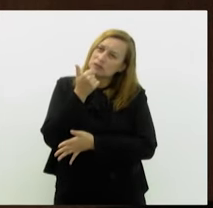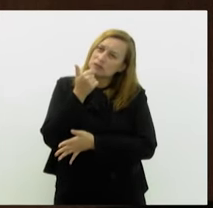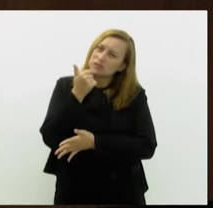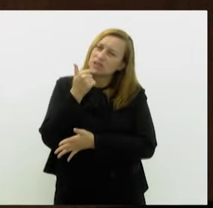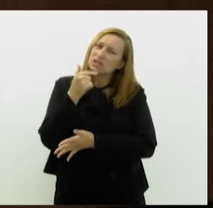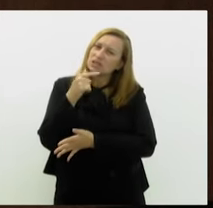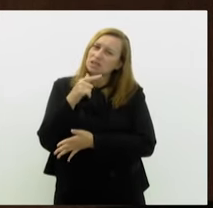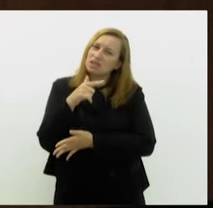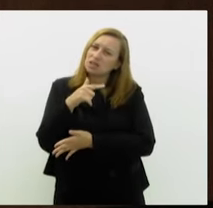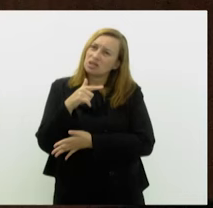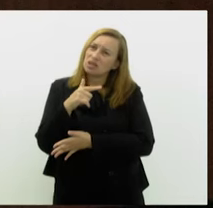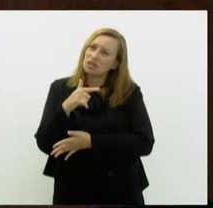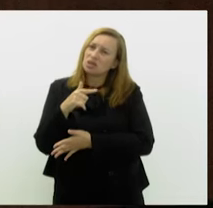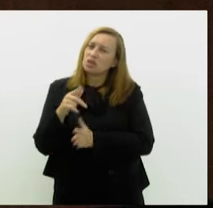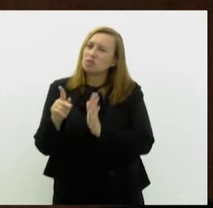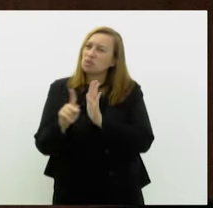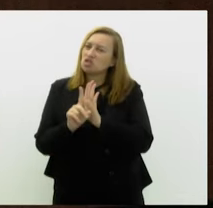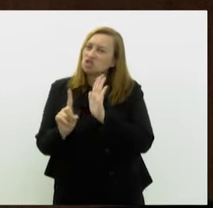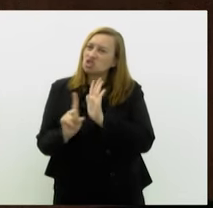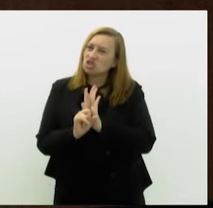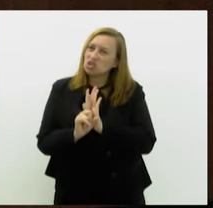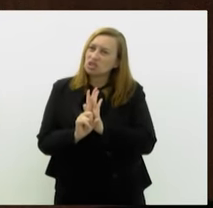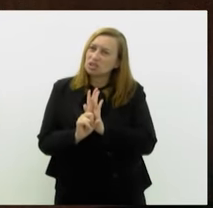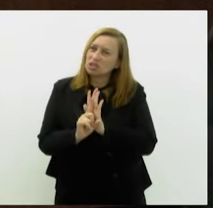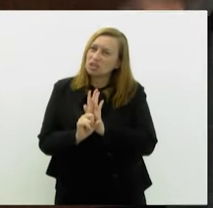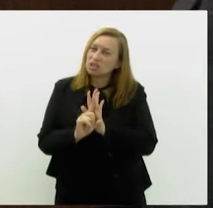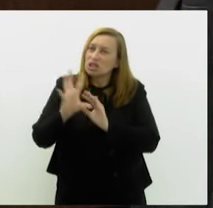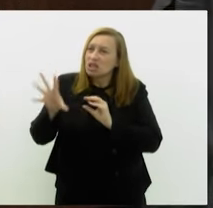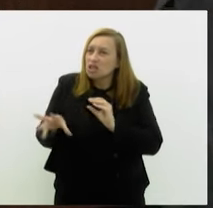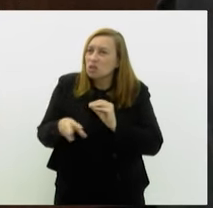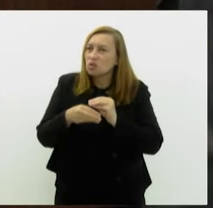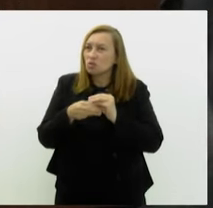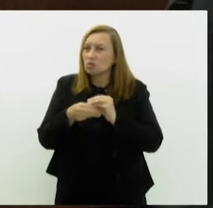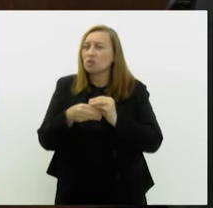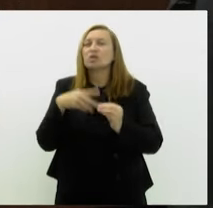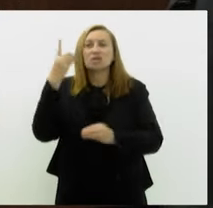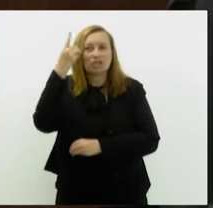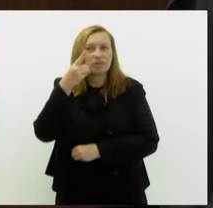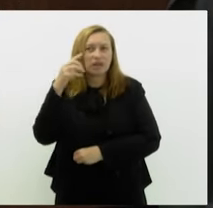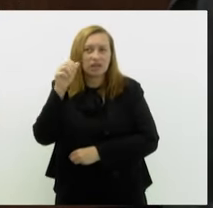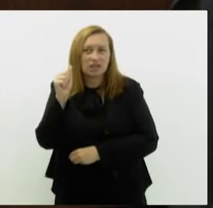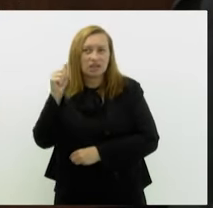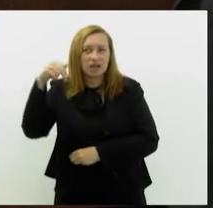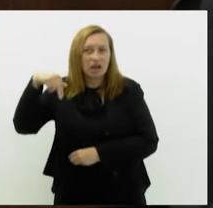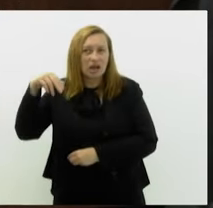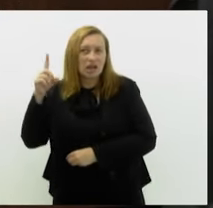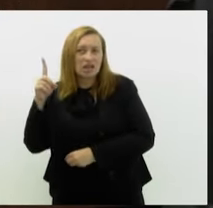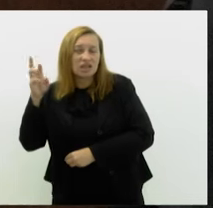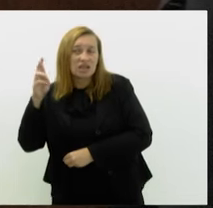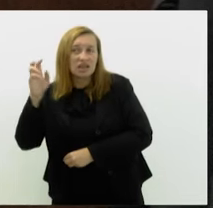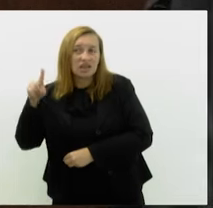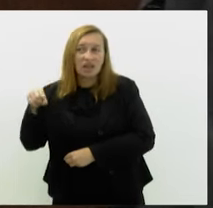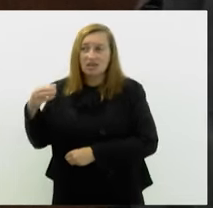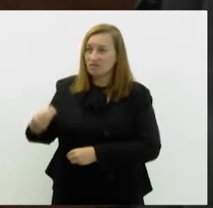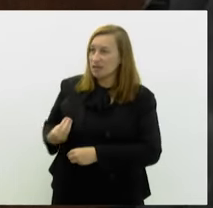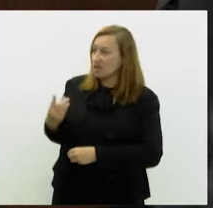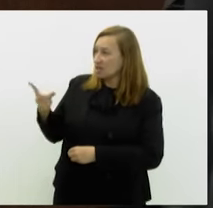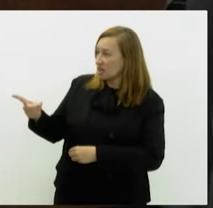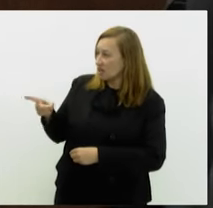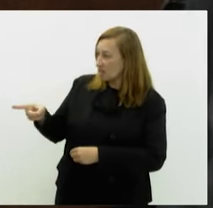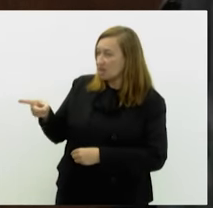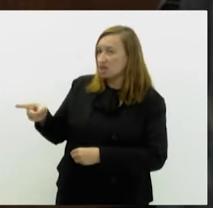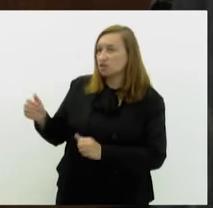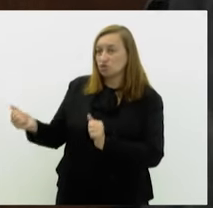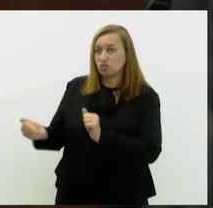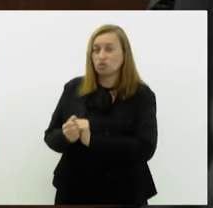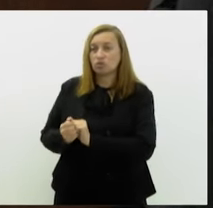parlamentares, do projeto de lei que incluiu, com o deputado André Correia, pelo menos que está aqui, mas que